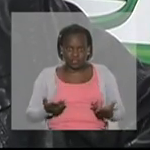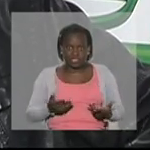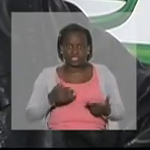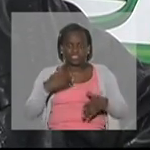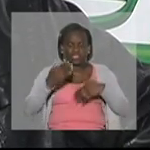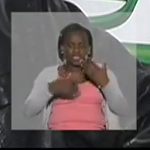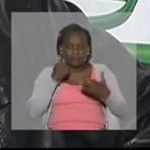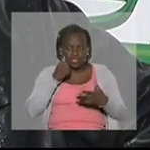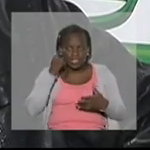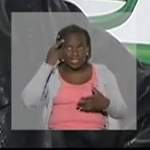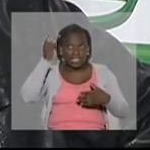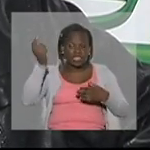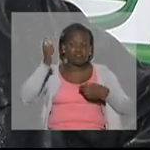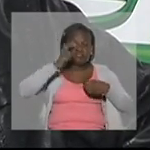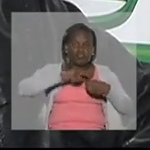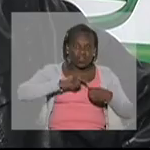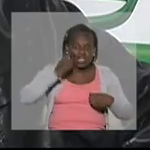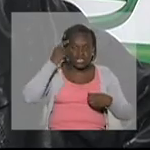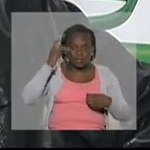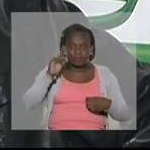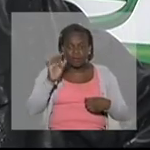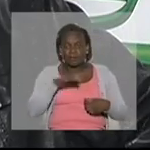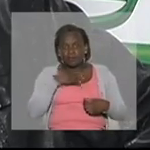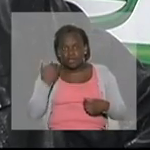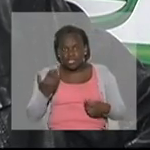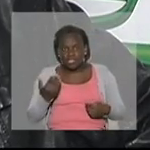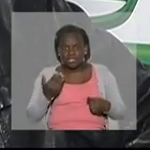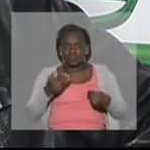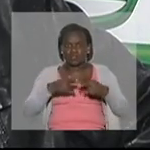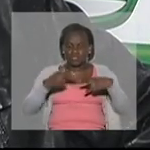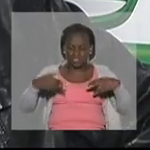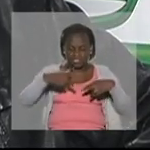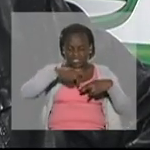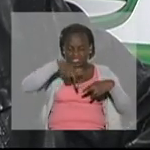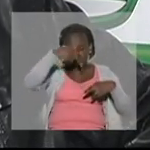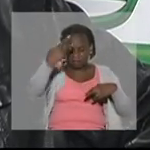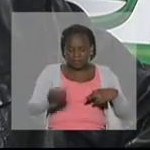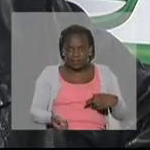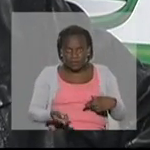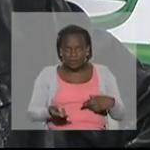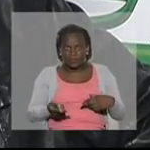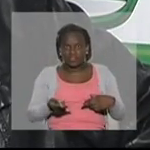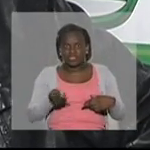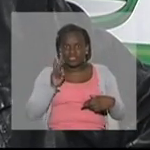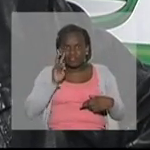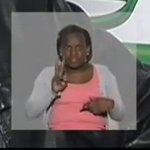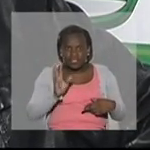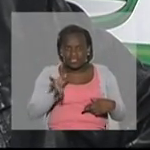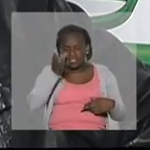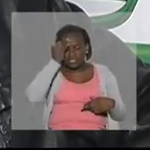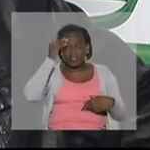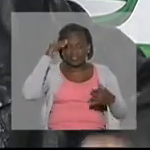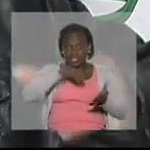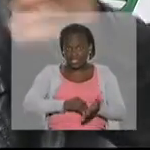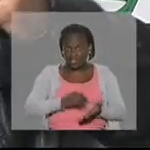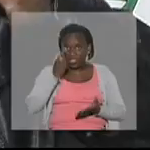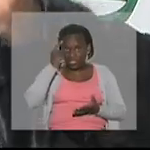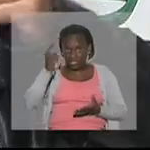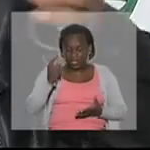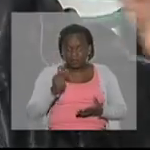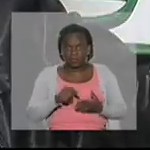acontecem, até a tomada da consciência da perda dos pais pela morte no trapézio, que foi uma cena que ela vê no